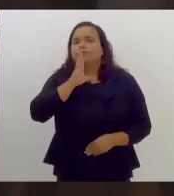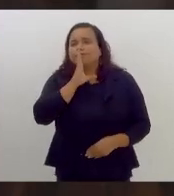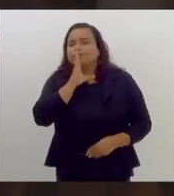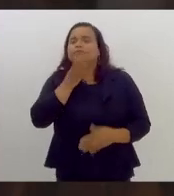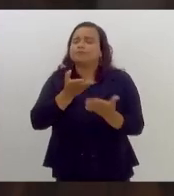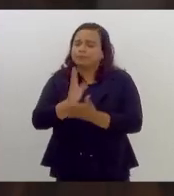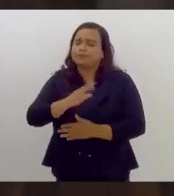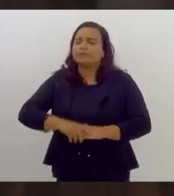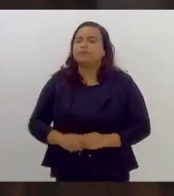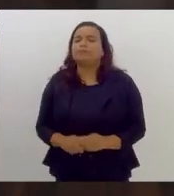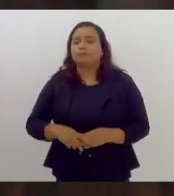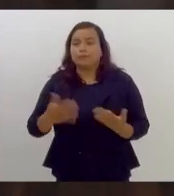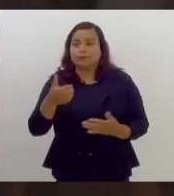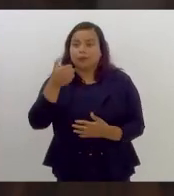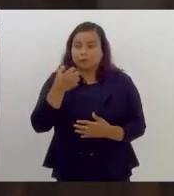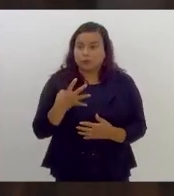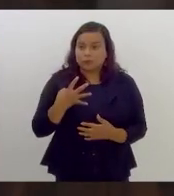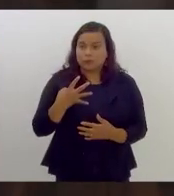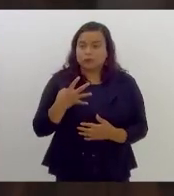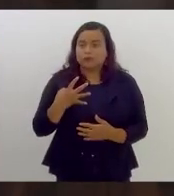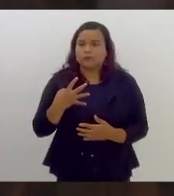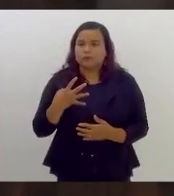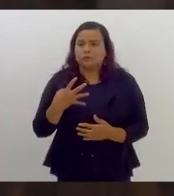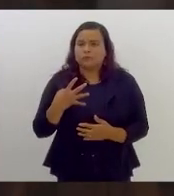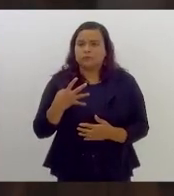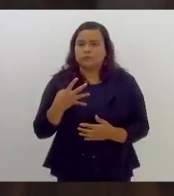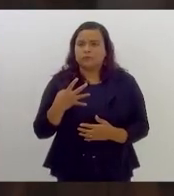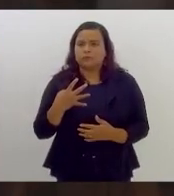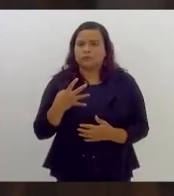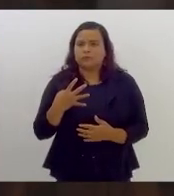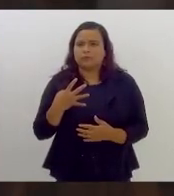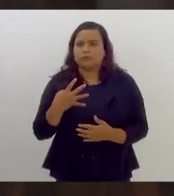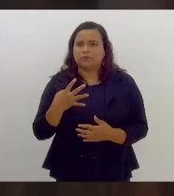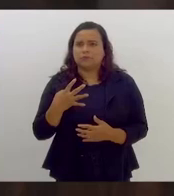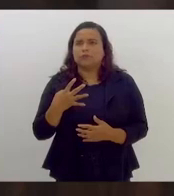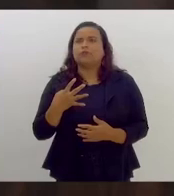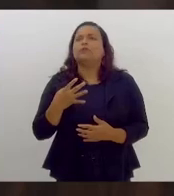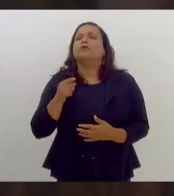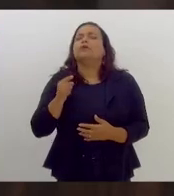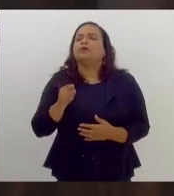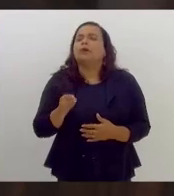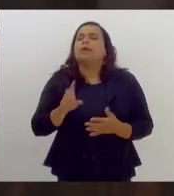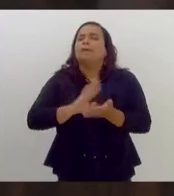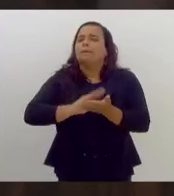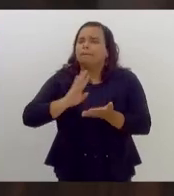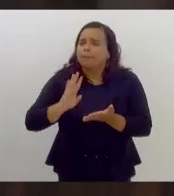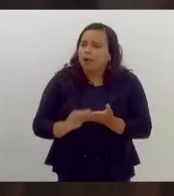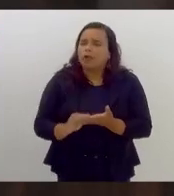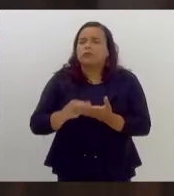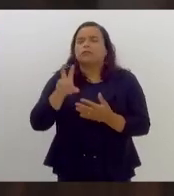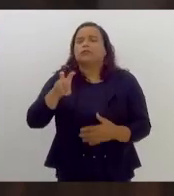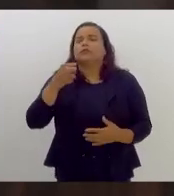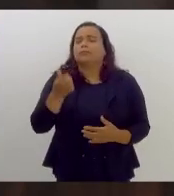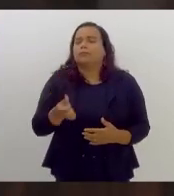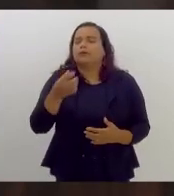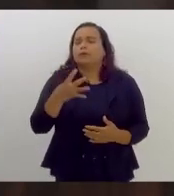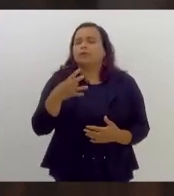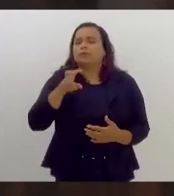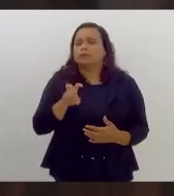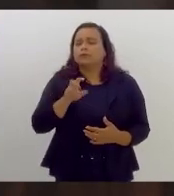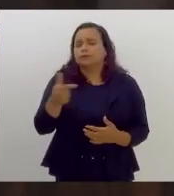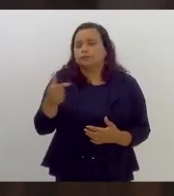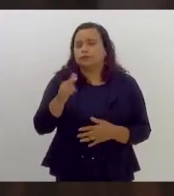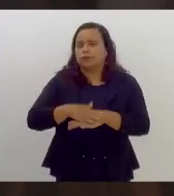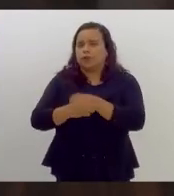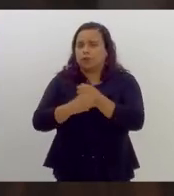Então, 14 da pauta. Veto total aposto ao projeto de lei 5645, de 22, de autoria dos